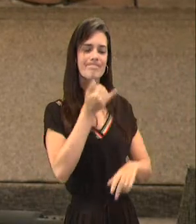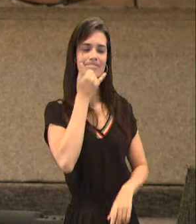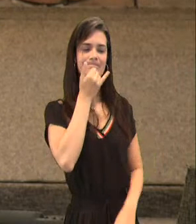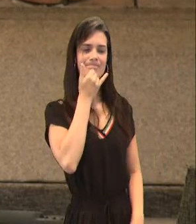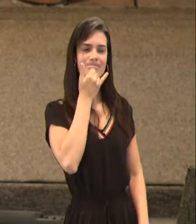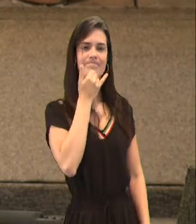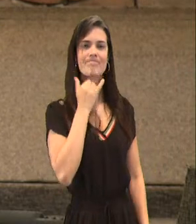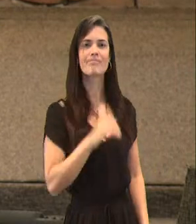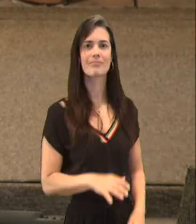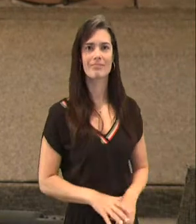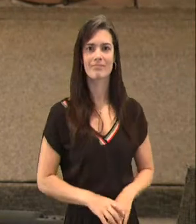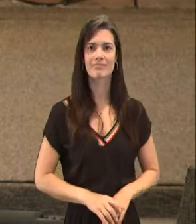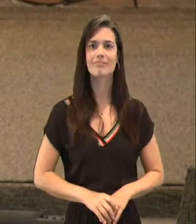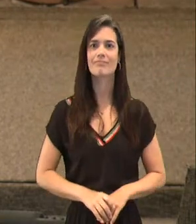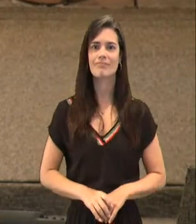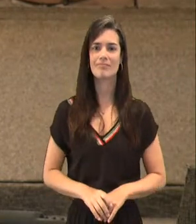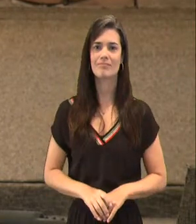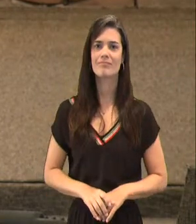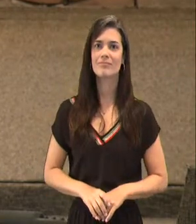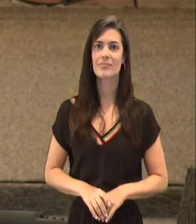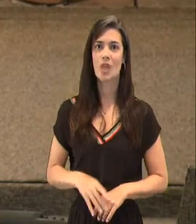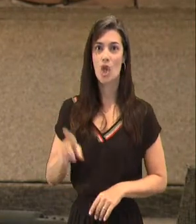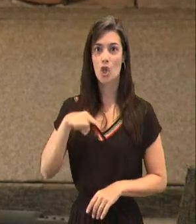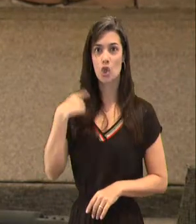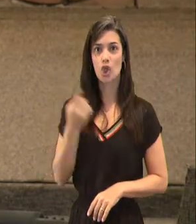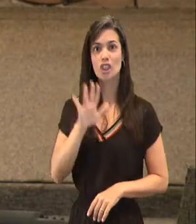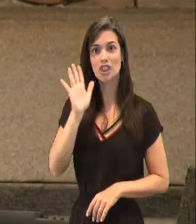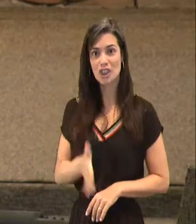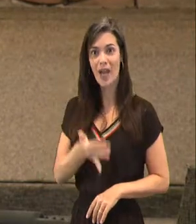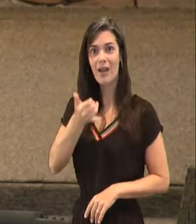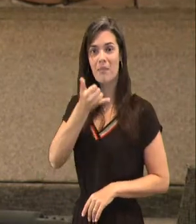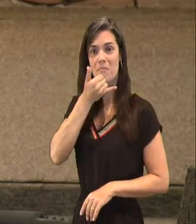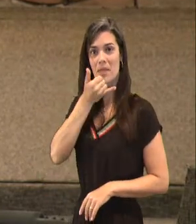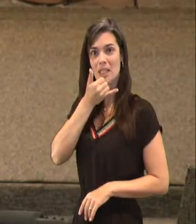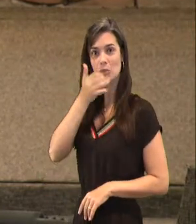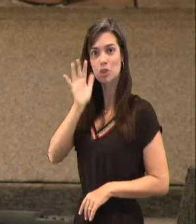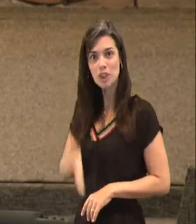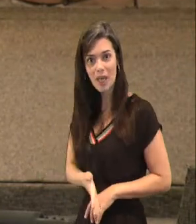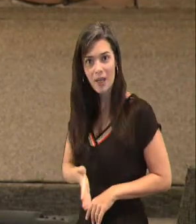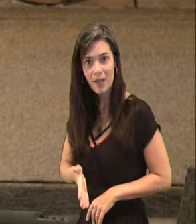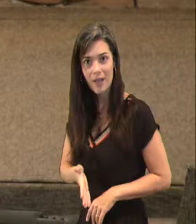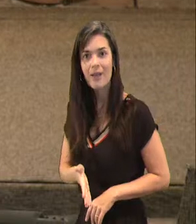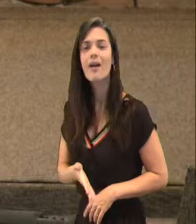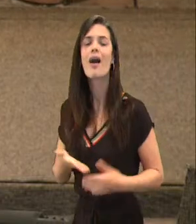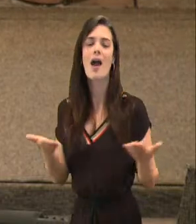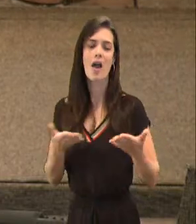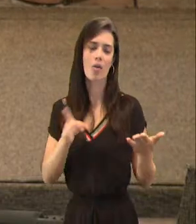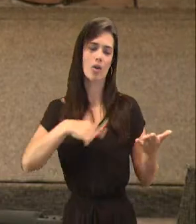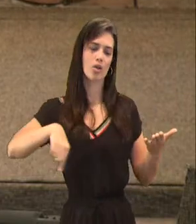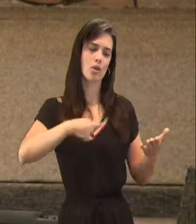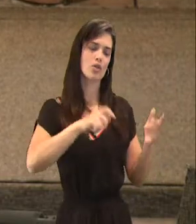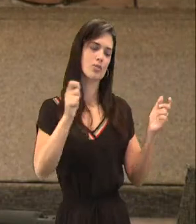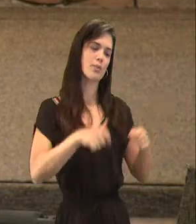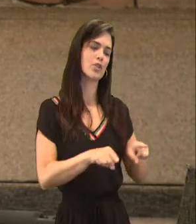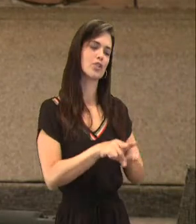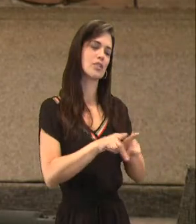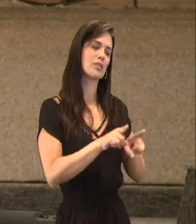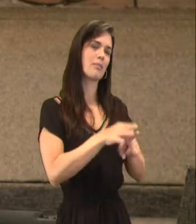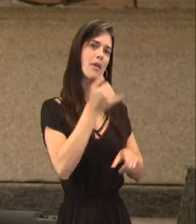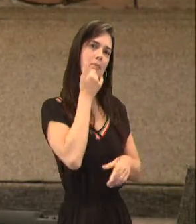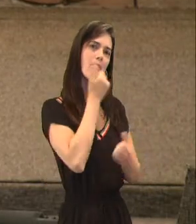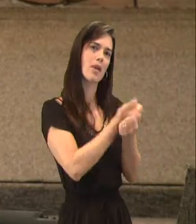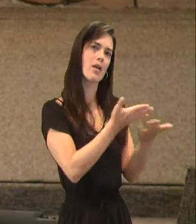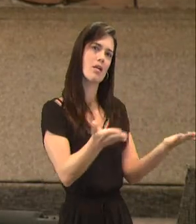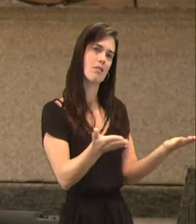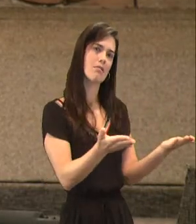os perdoados são capazes de perdoar. Somente quem entende a profundidade do perdão de